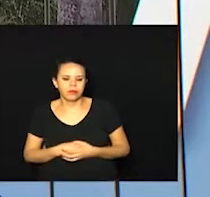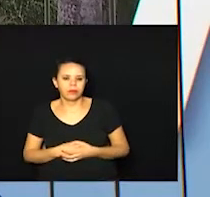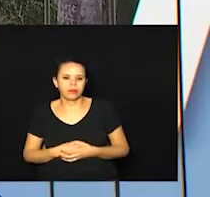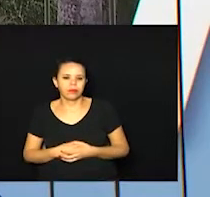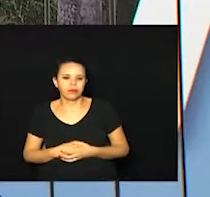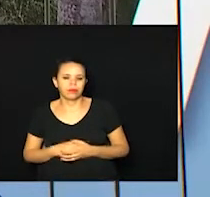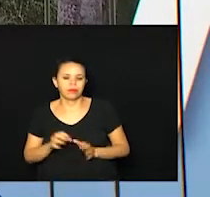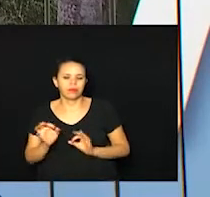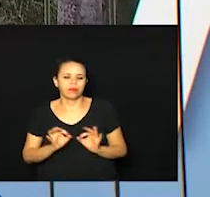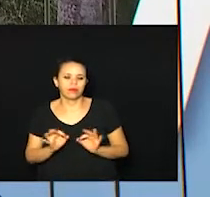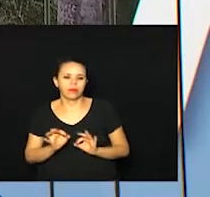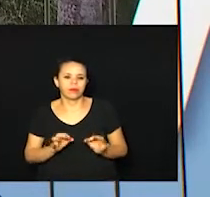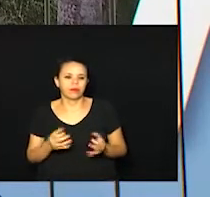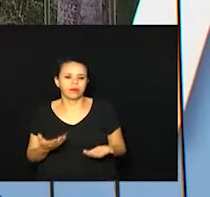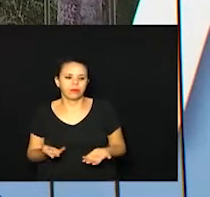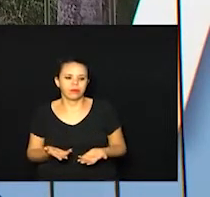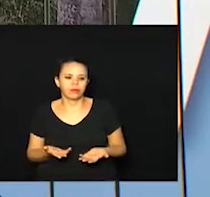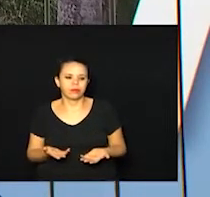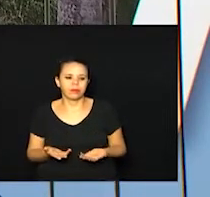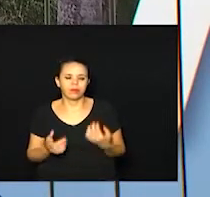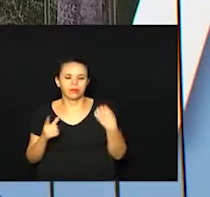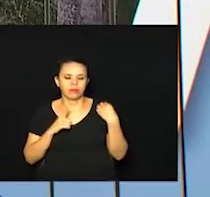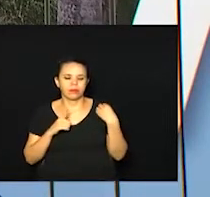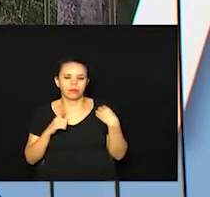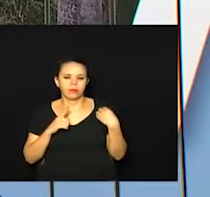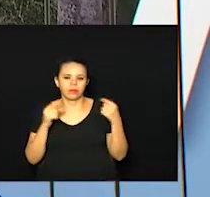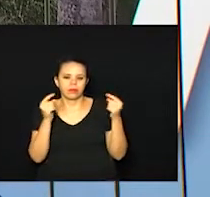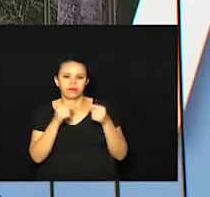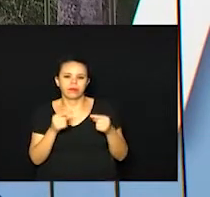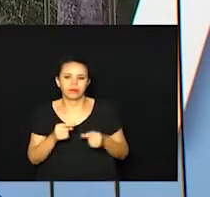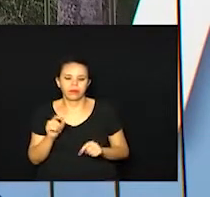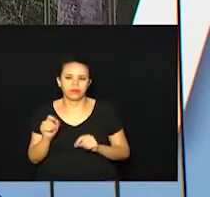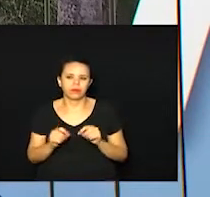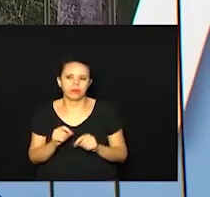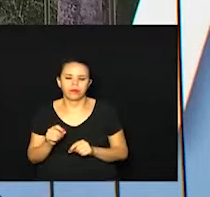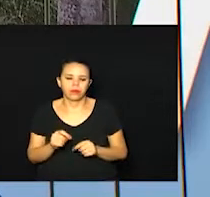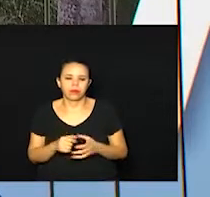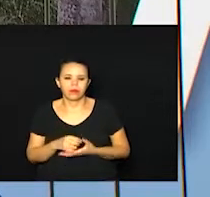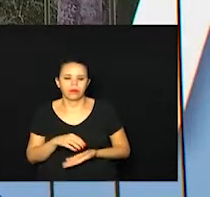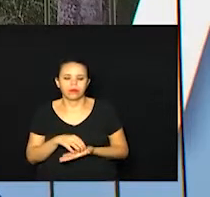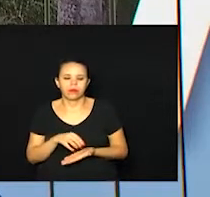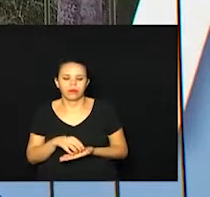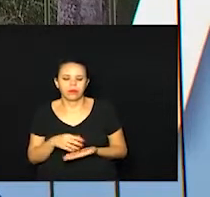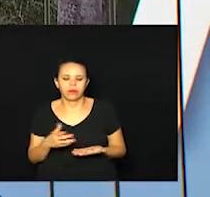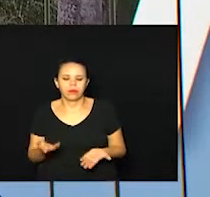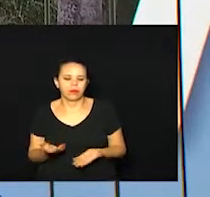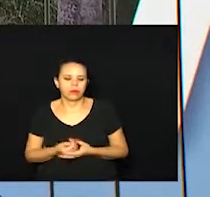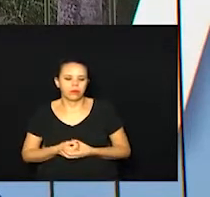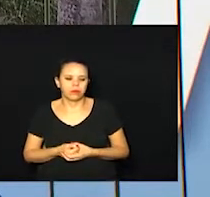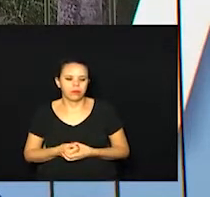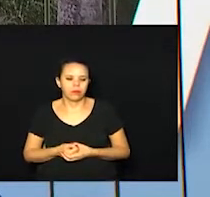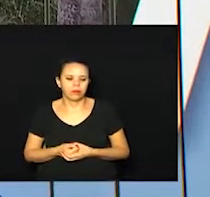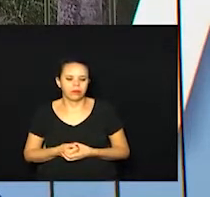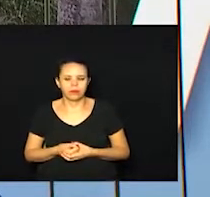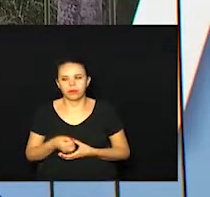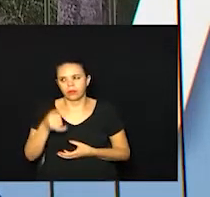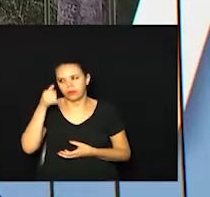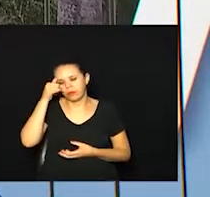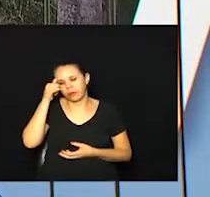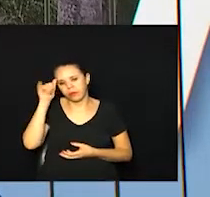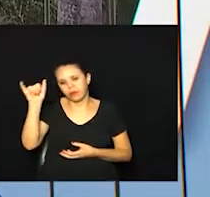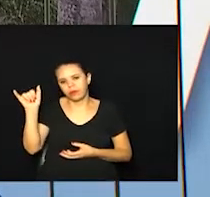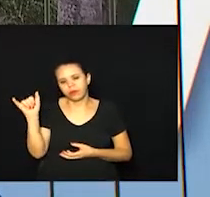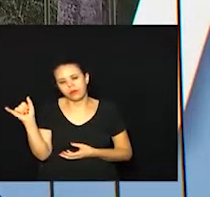essa elaboração. Mas ela tem a ver, Gabriel, com um instrumento de combate